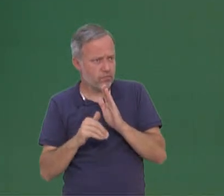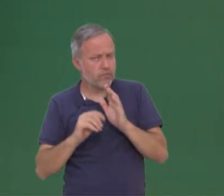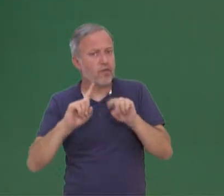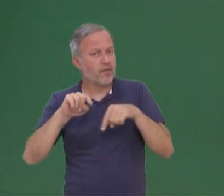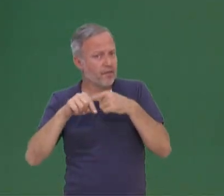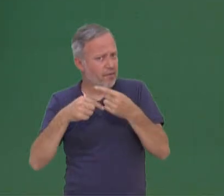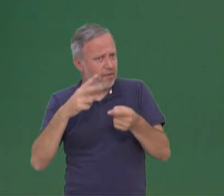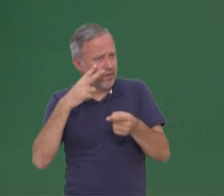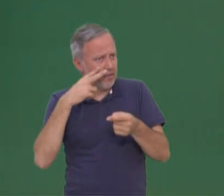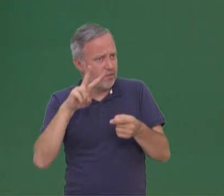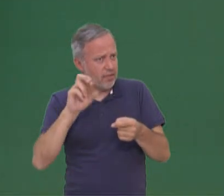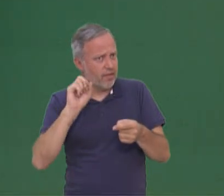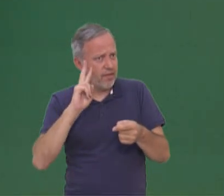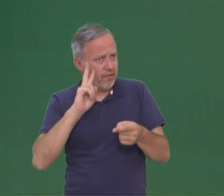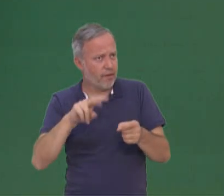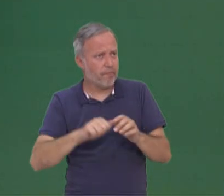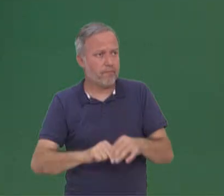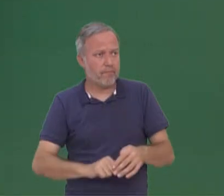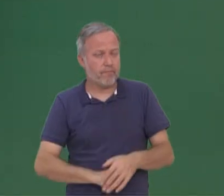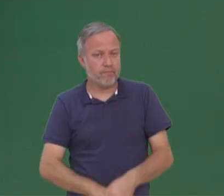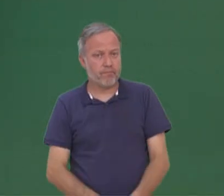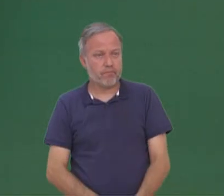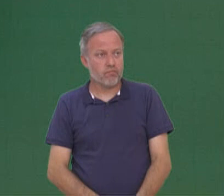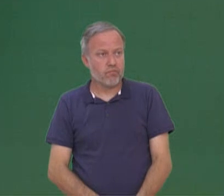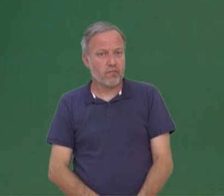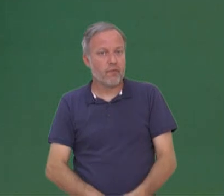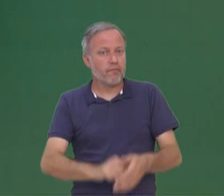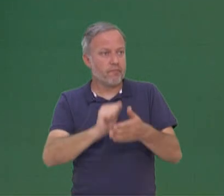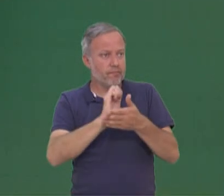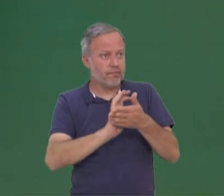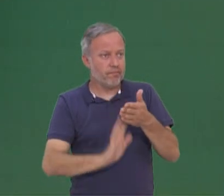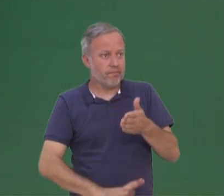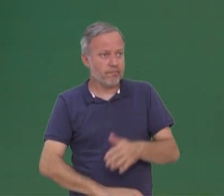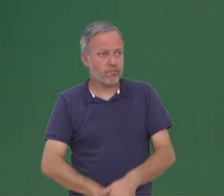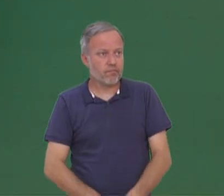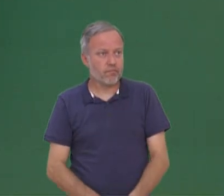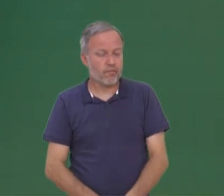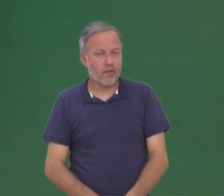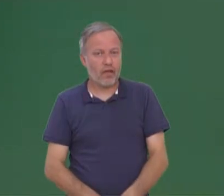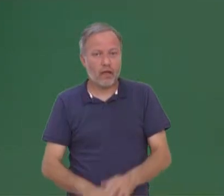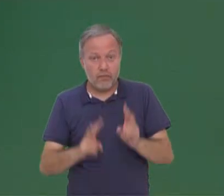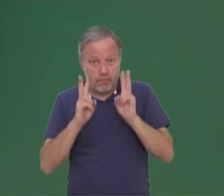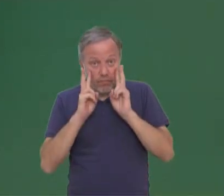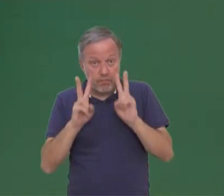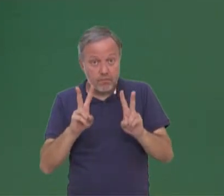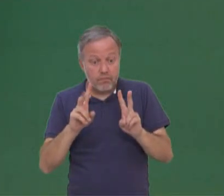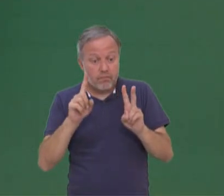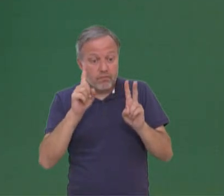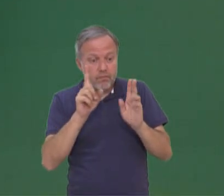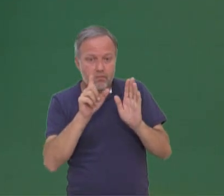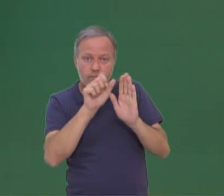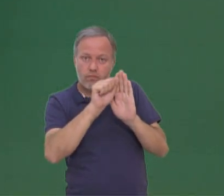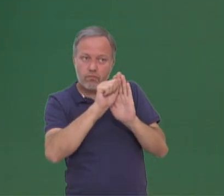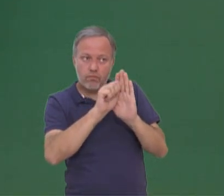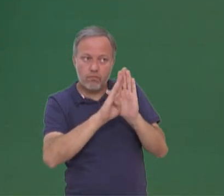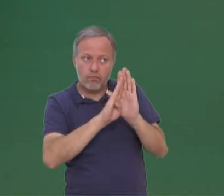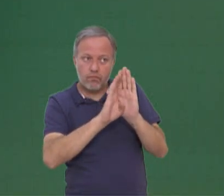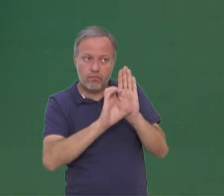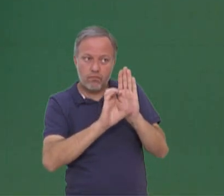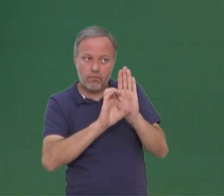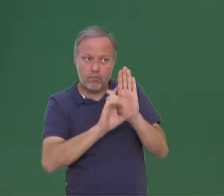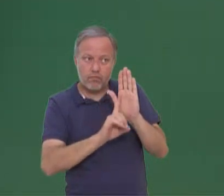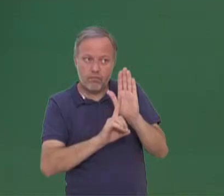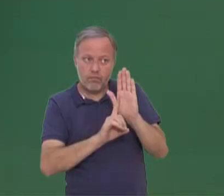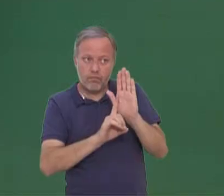dos próximos capítulos. Outro exercício para vocês. Analise atentamente as afirmações abaixo e marque aquela que